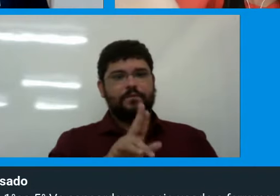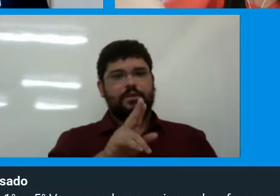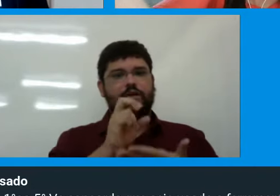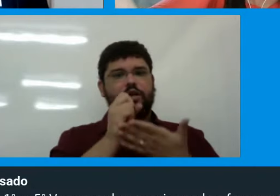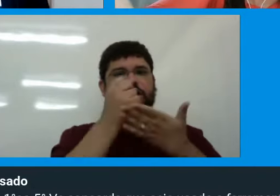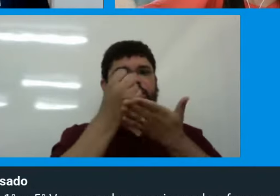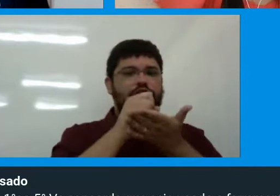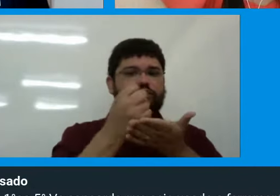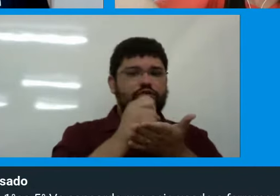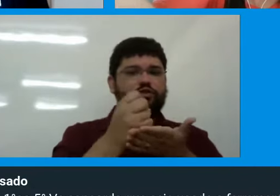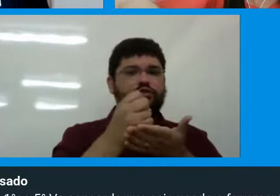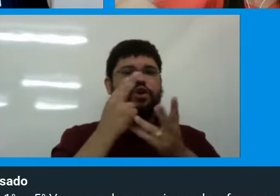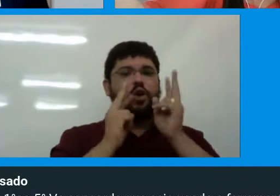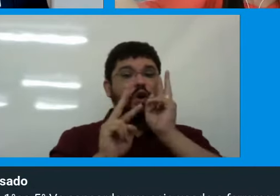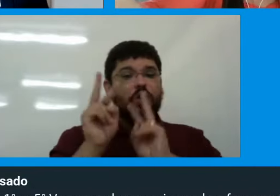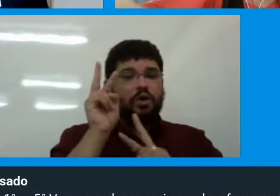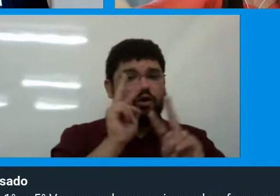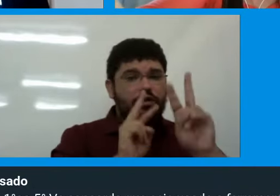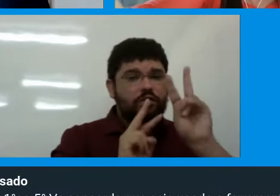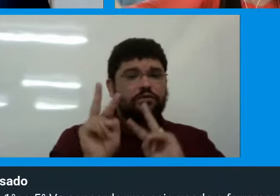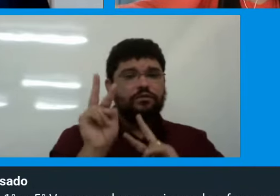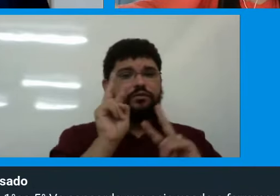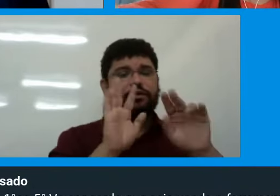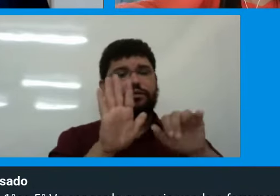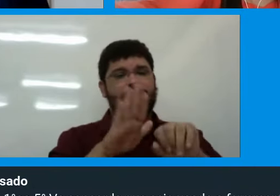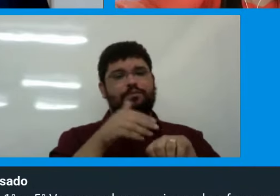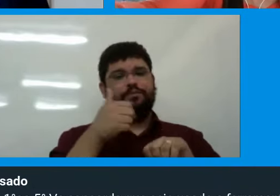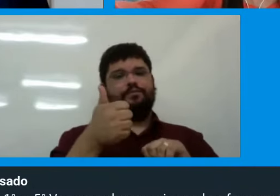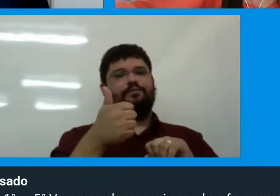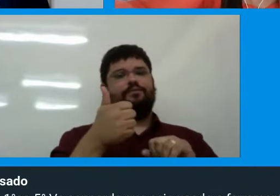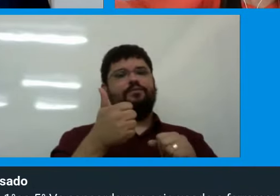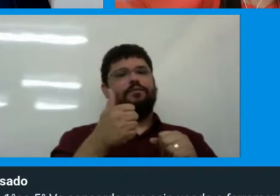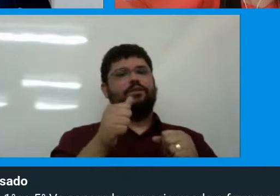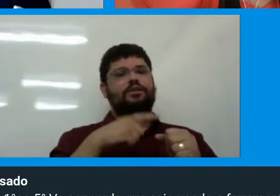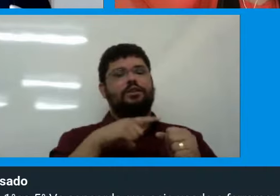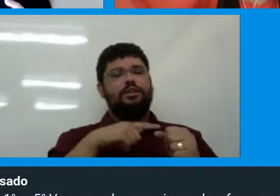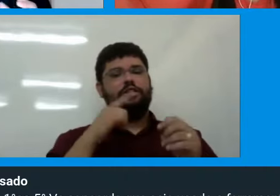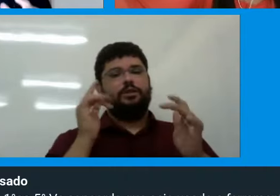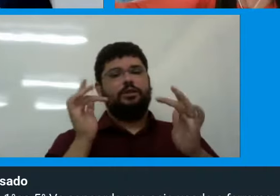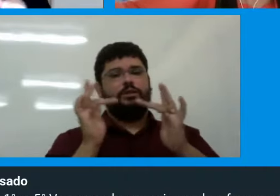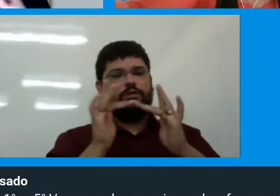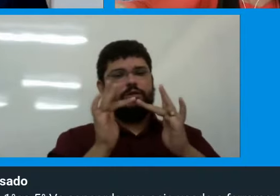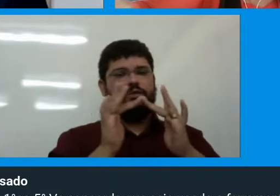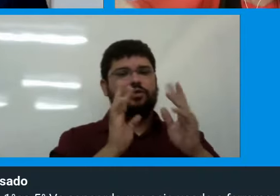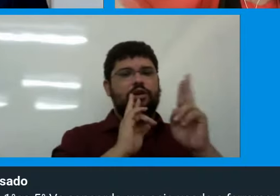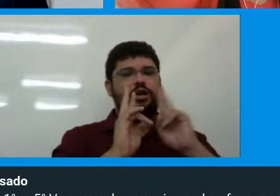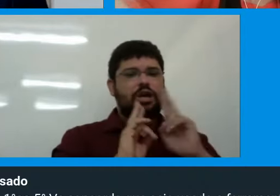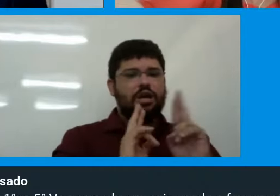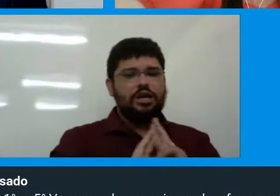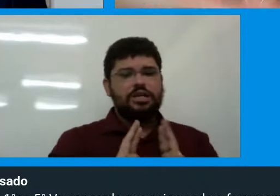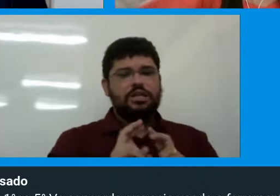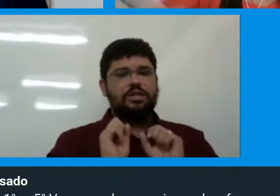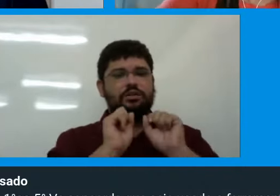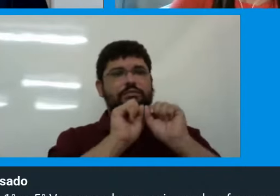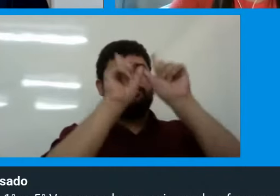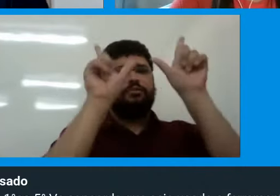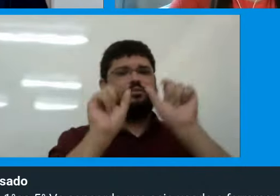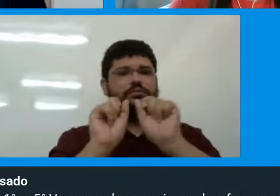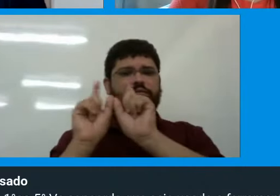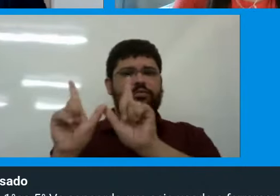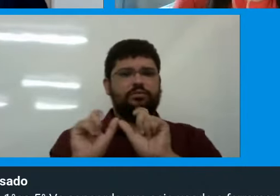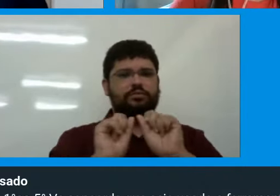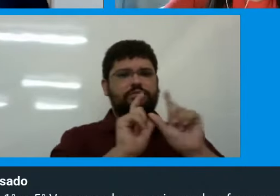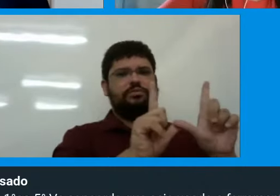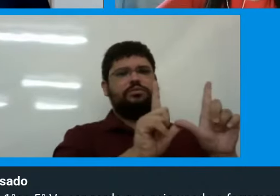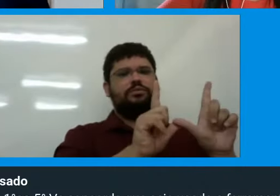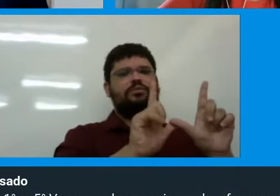mais visual, né, onde você possua uma interatividade maior com imagens, isso sim, eu acredito